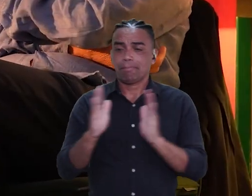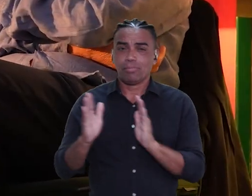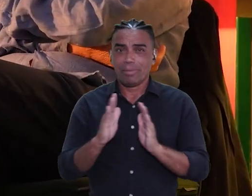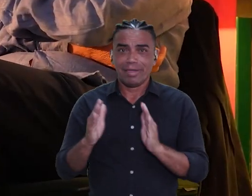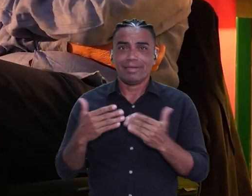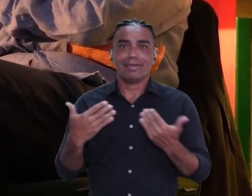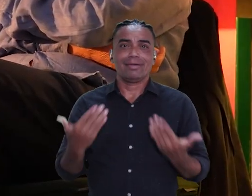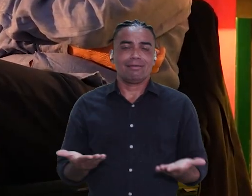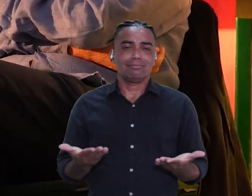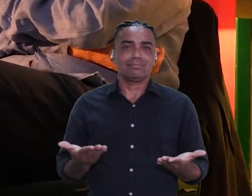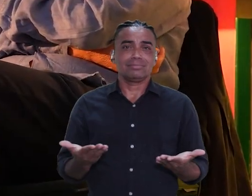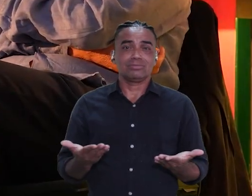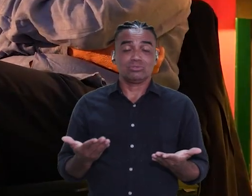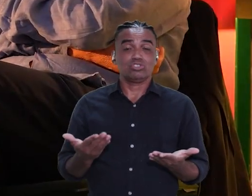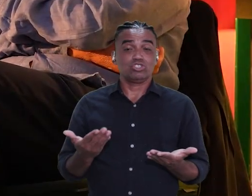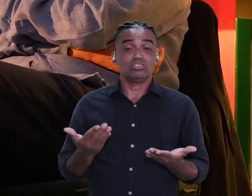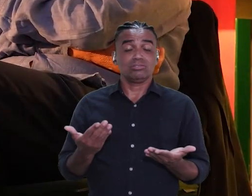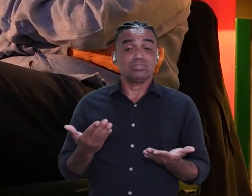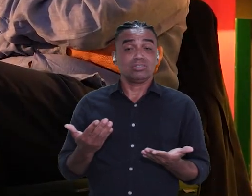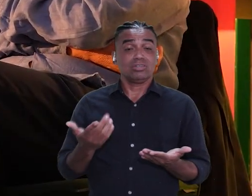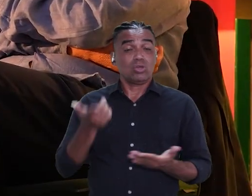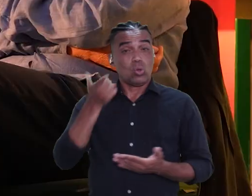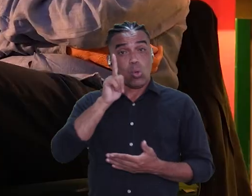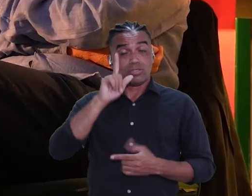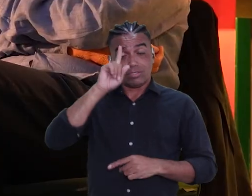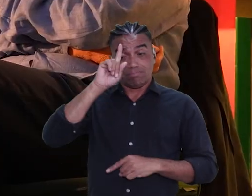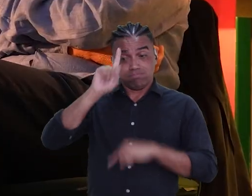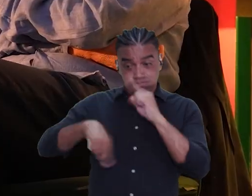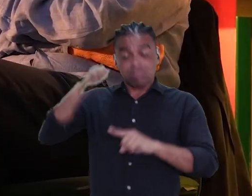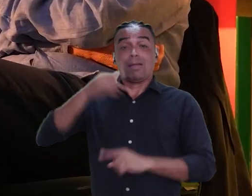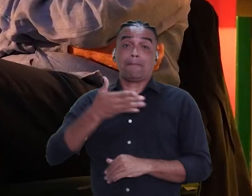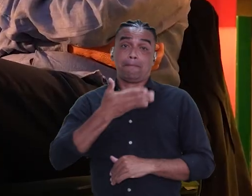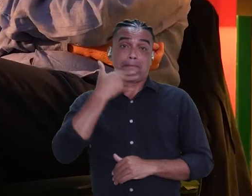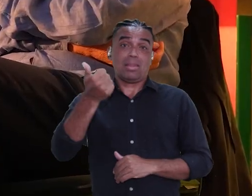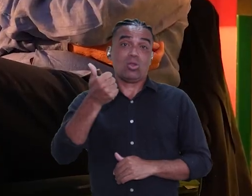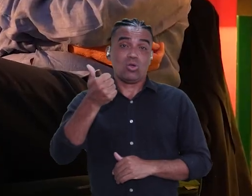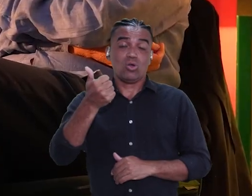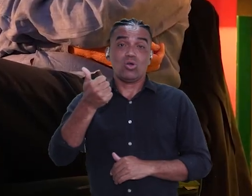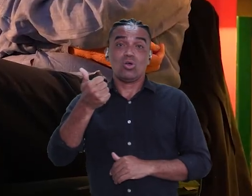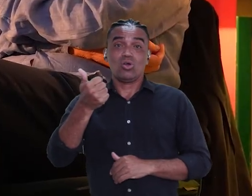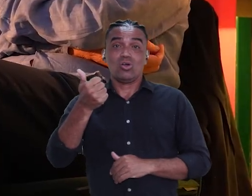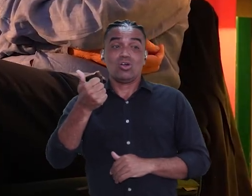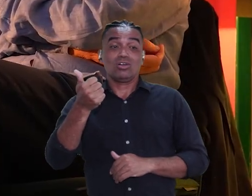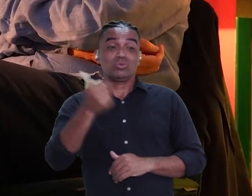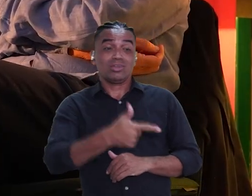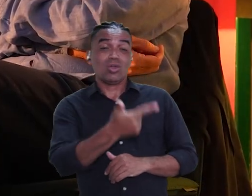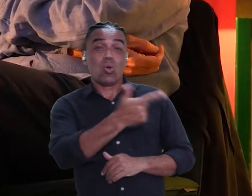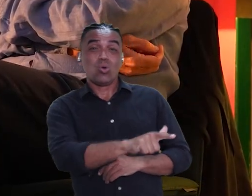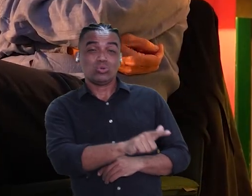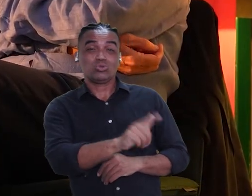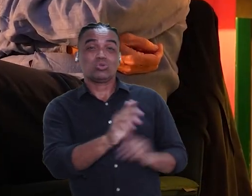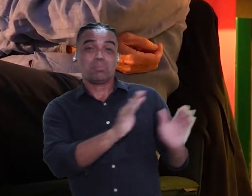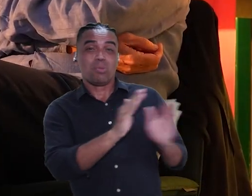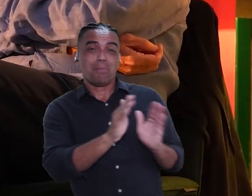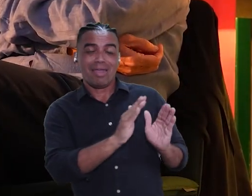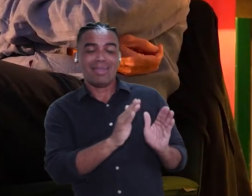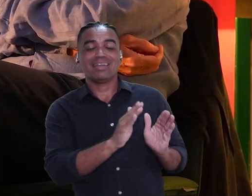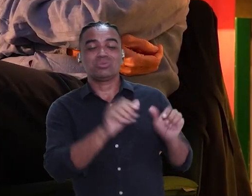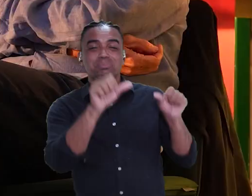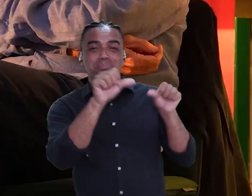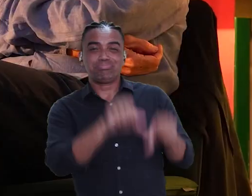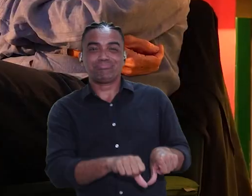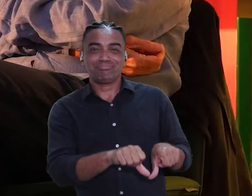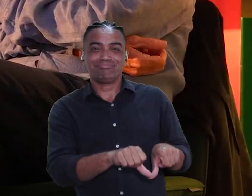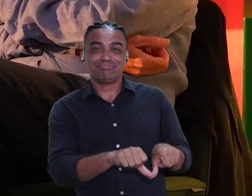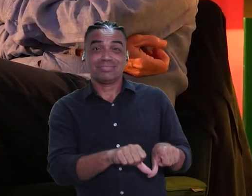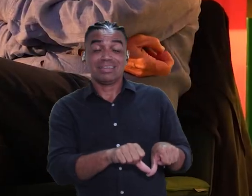momentos de escalada, né, de melhora e alguns momentos de piora. Você tenta piorar menos para